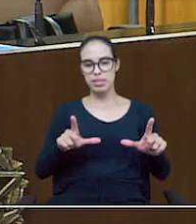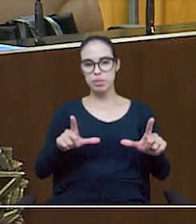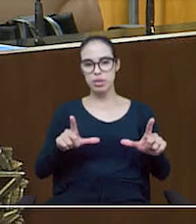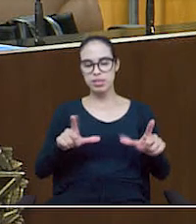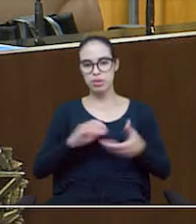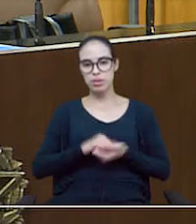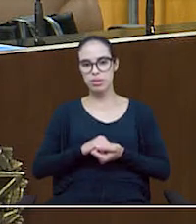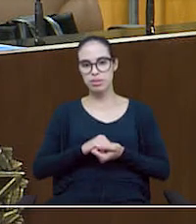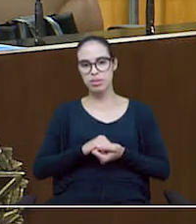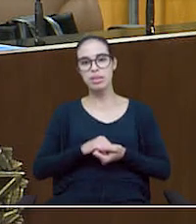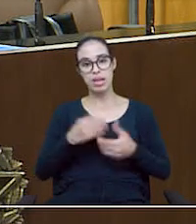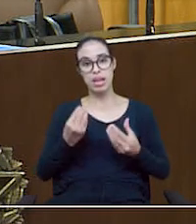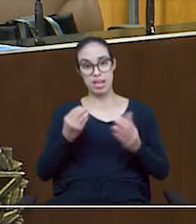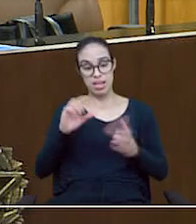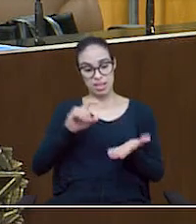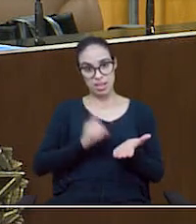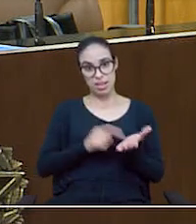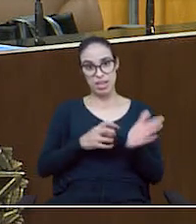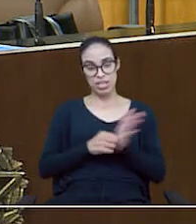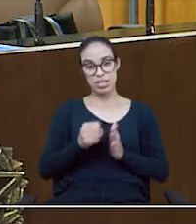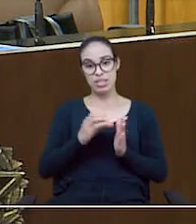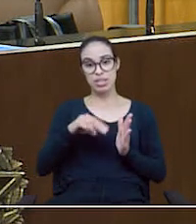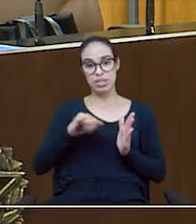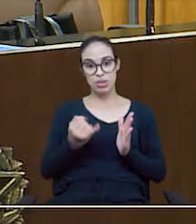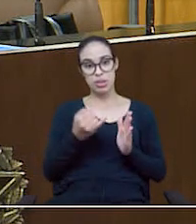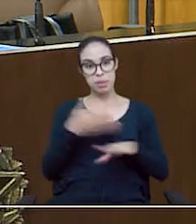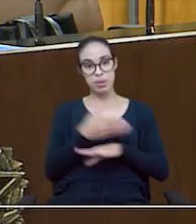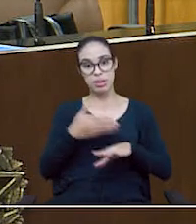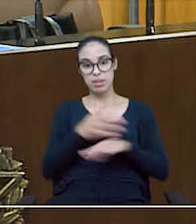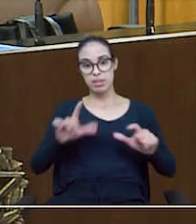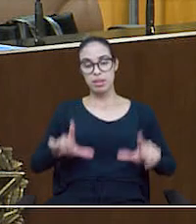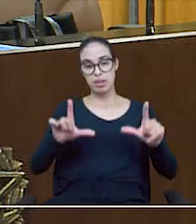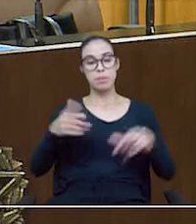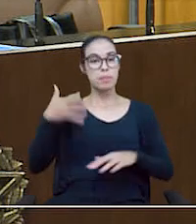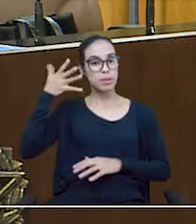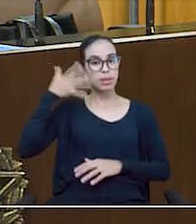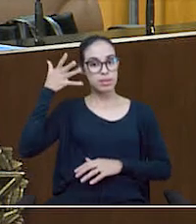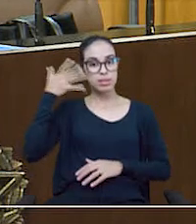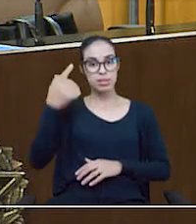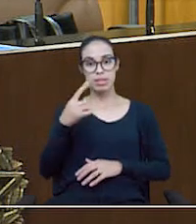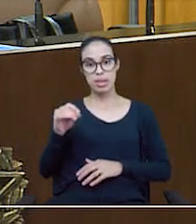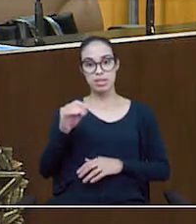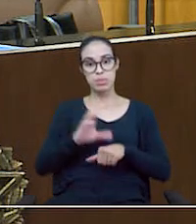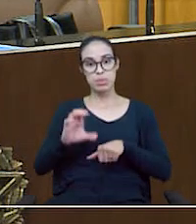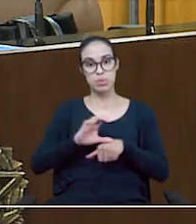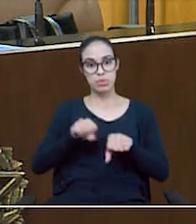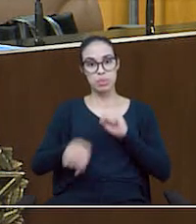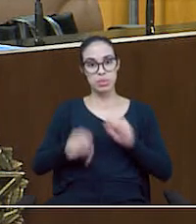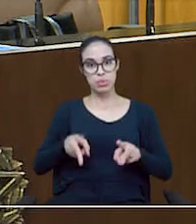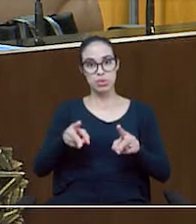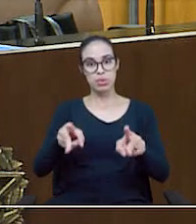do Conselho Nacional de Justiça, por sua participação como palestrante no 10º curso de formação continuada